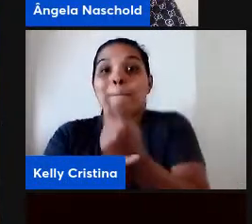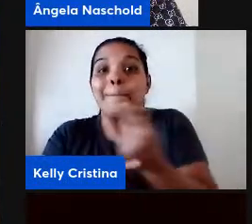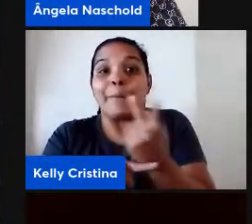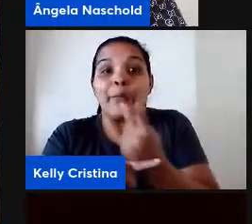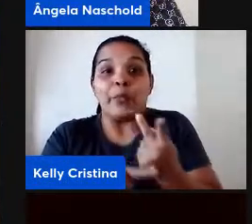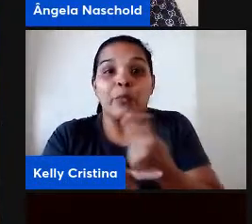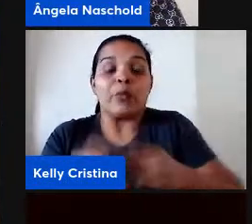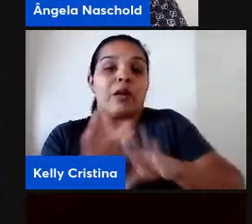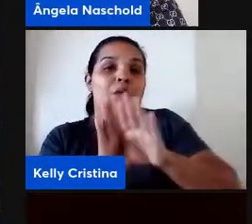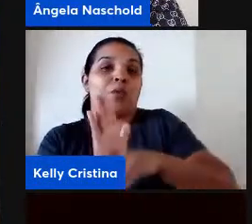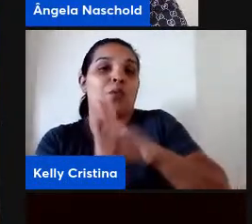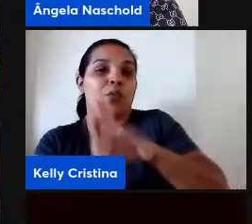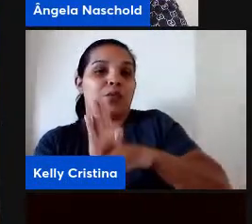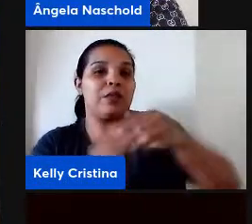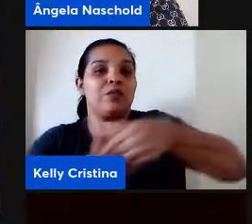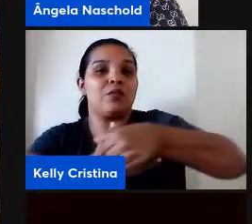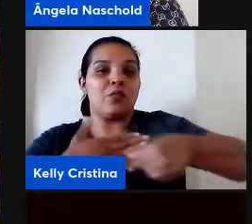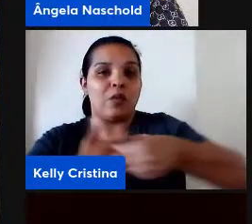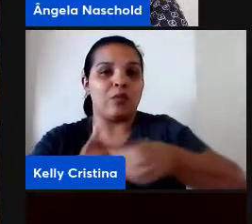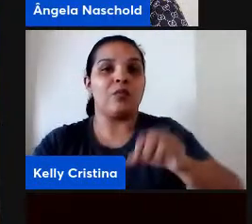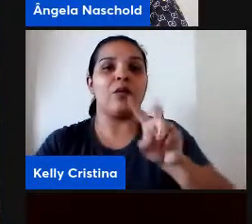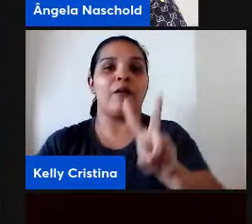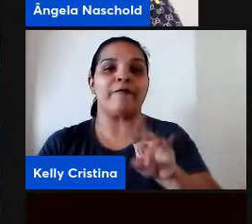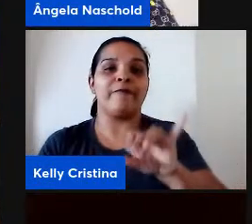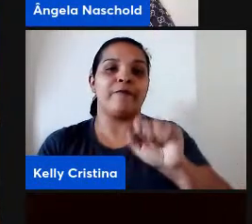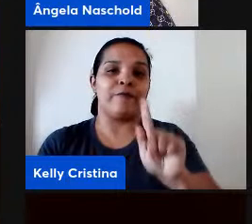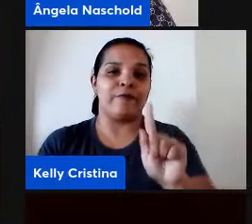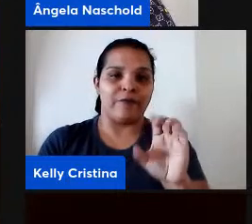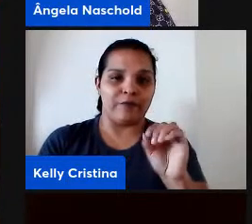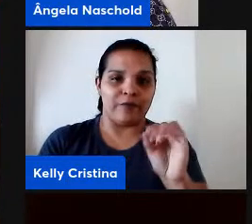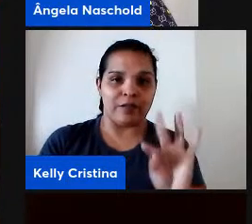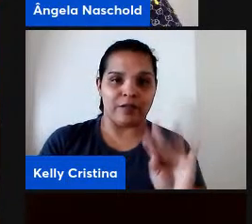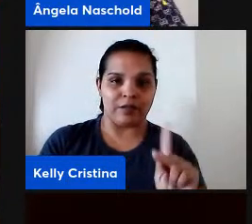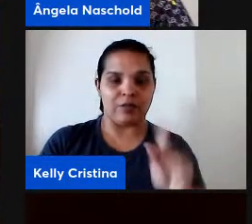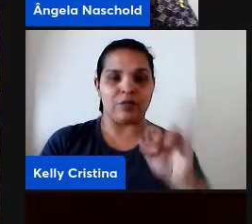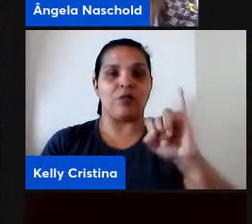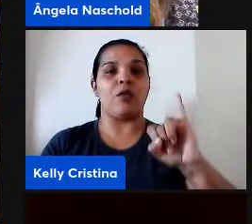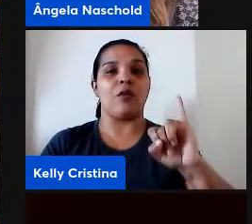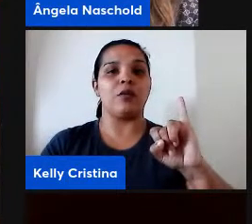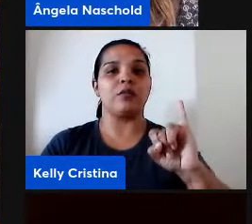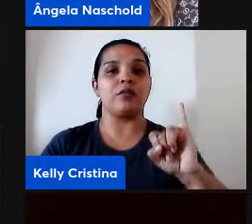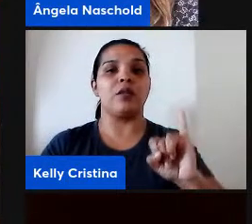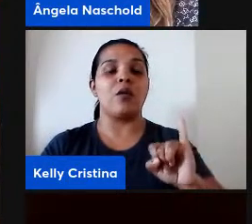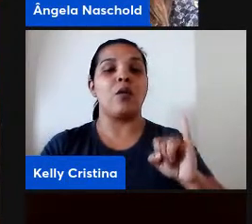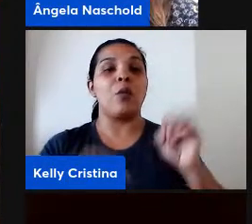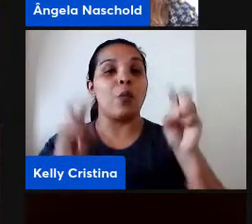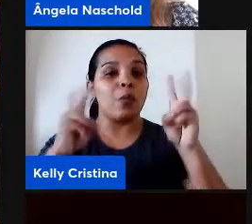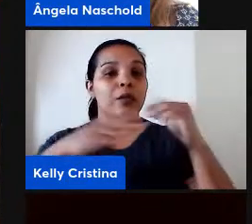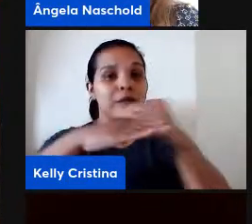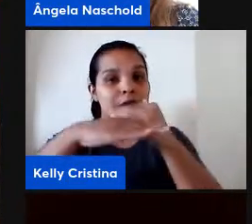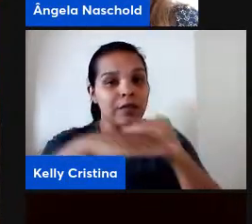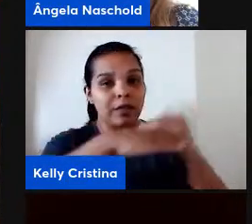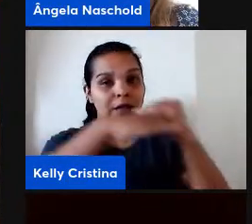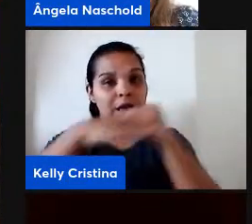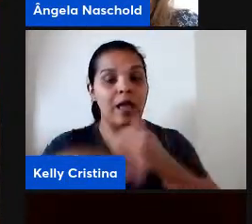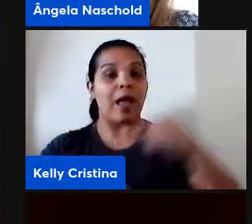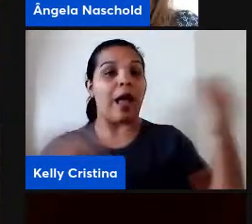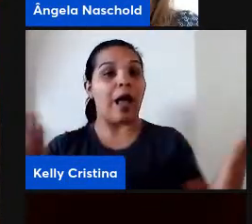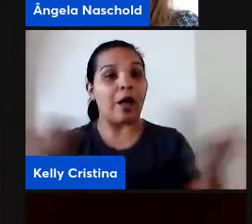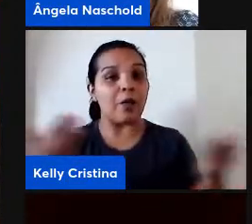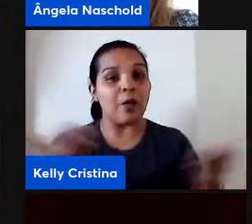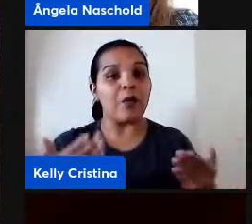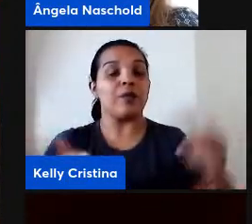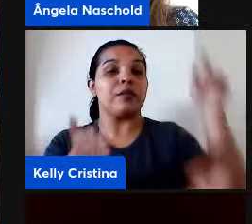de Vygotsky a equidade. Agora, os pesquisadores brasileiros,